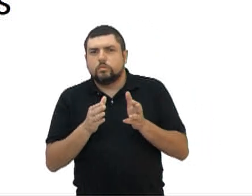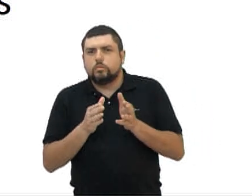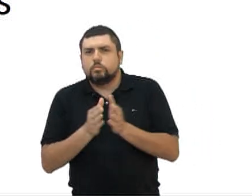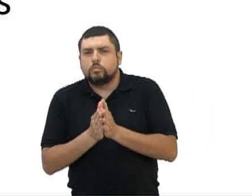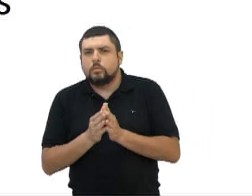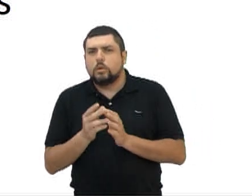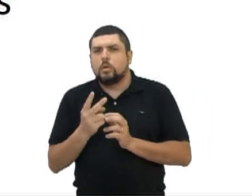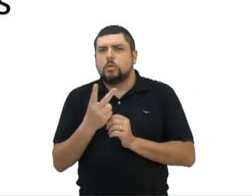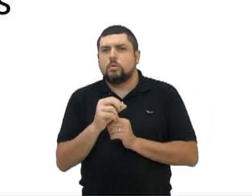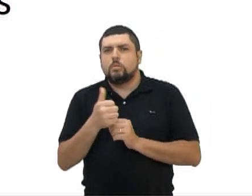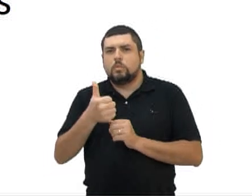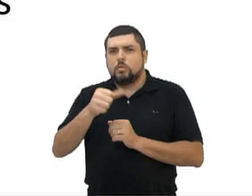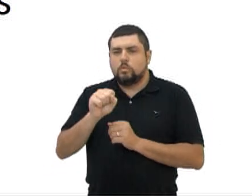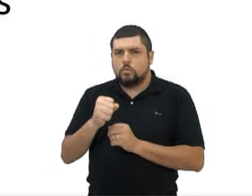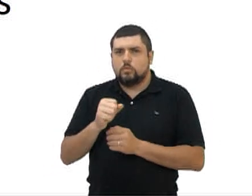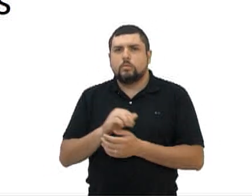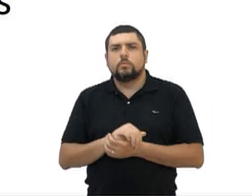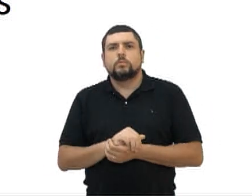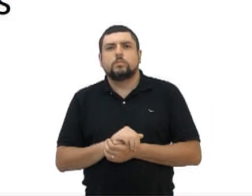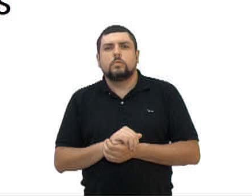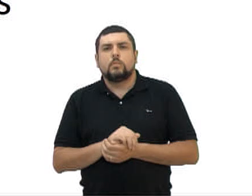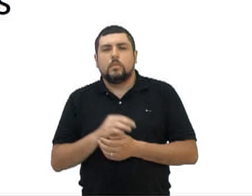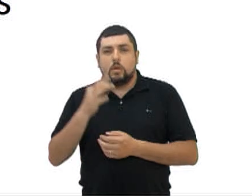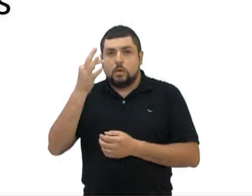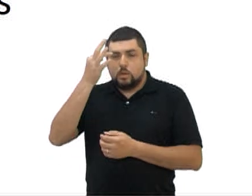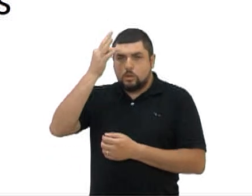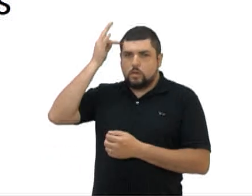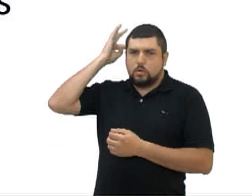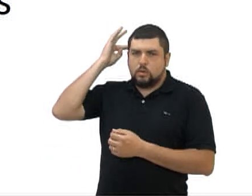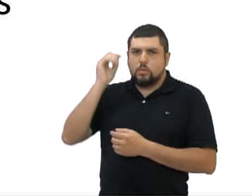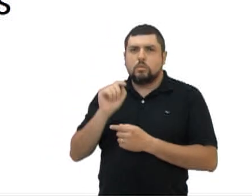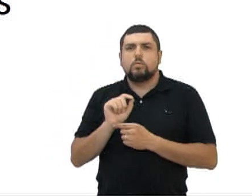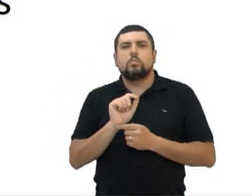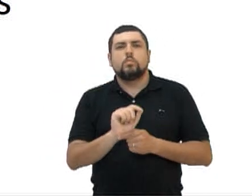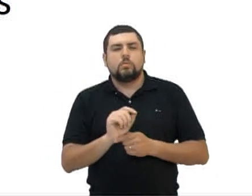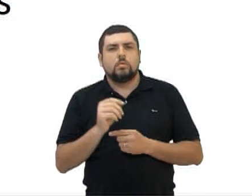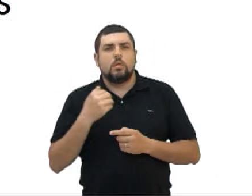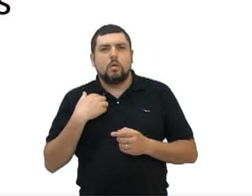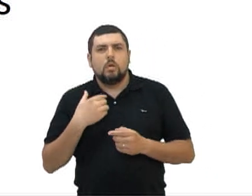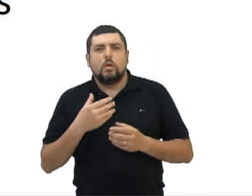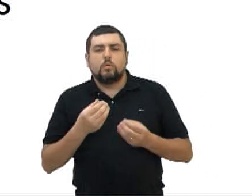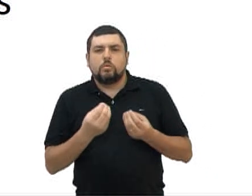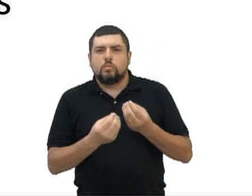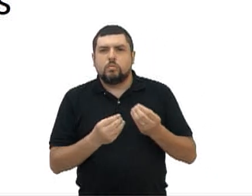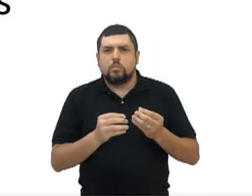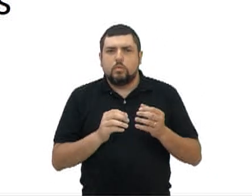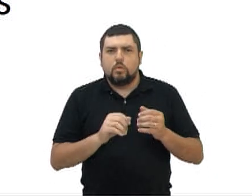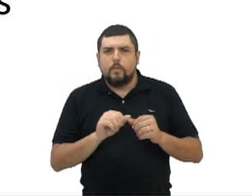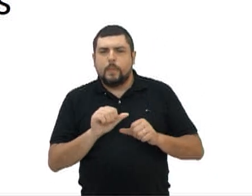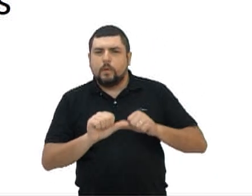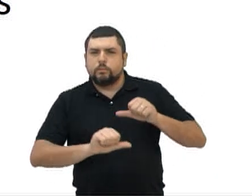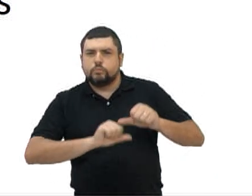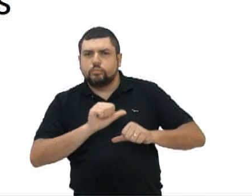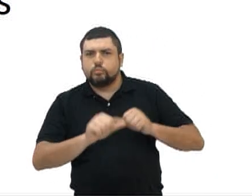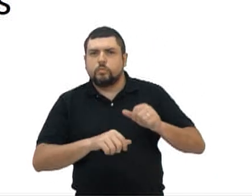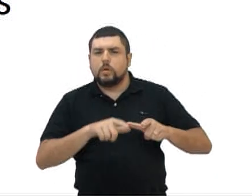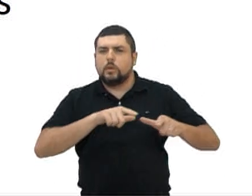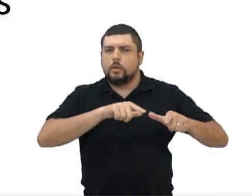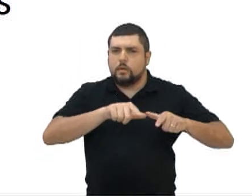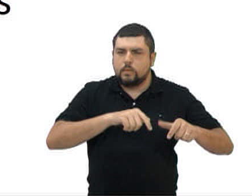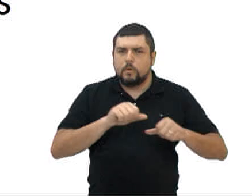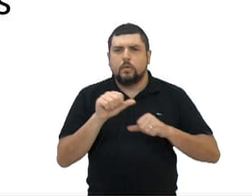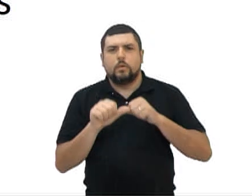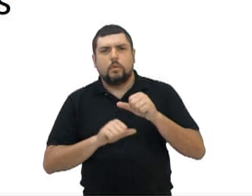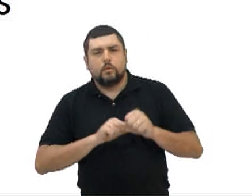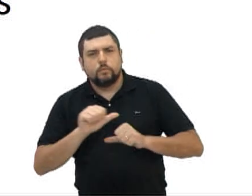mandato em 2018. O foco do governo Temer, ele se deu nas reformas, a reforma trabalhista, a reforma previdenciária, o